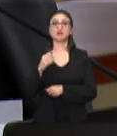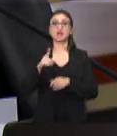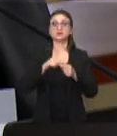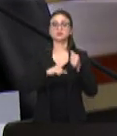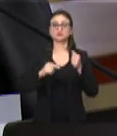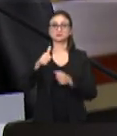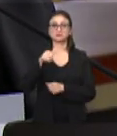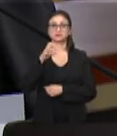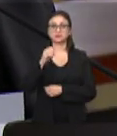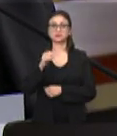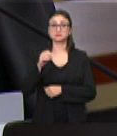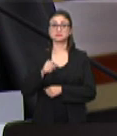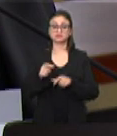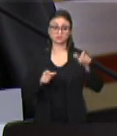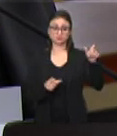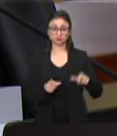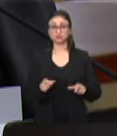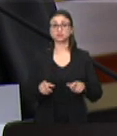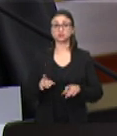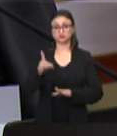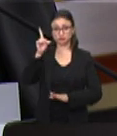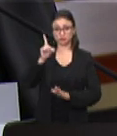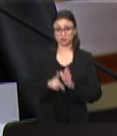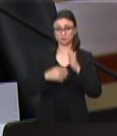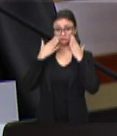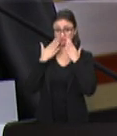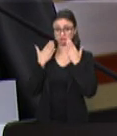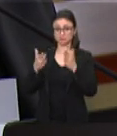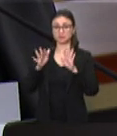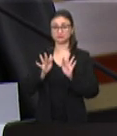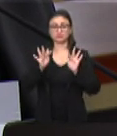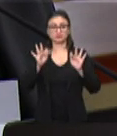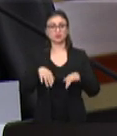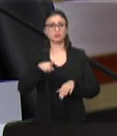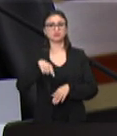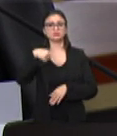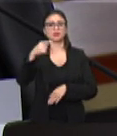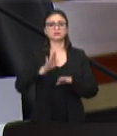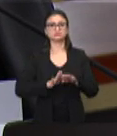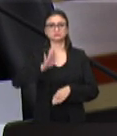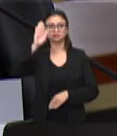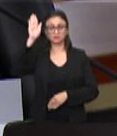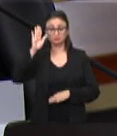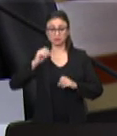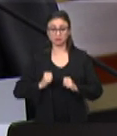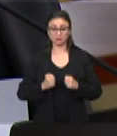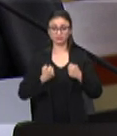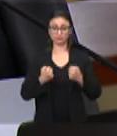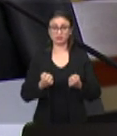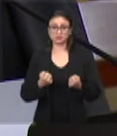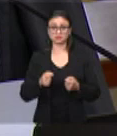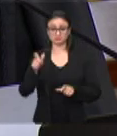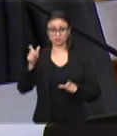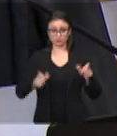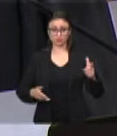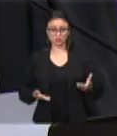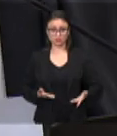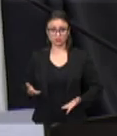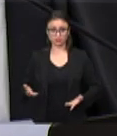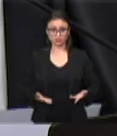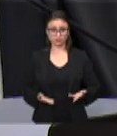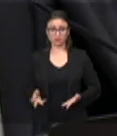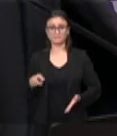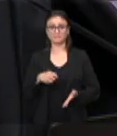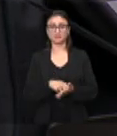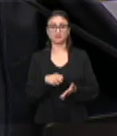10, os réus têm o direito de apresentar suas alegações finais após a manifestação das defesas dos colaboradores, sob pena